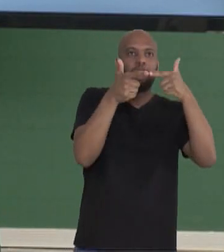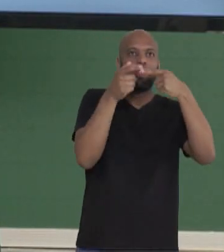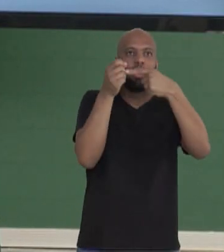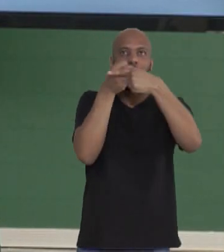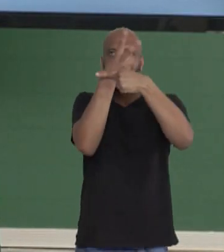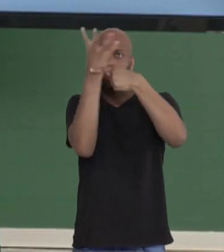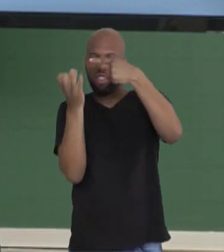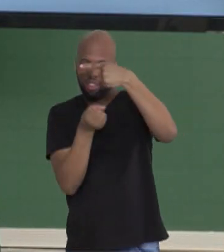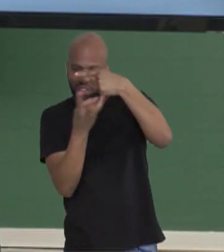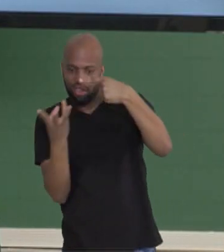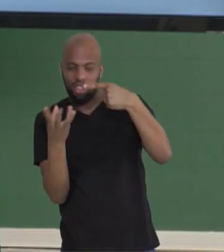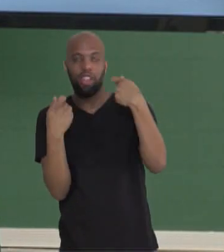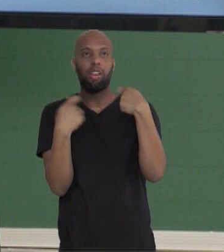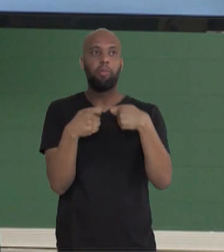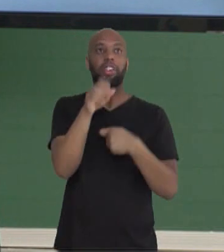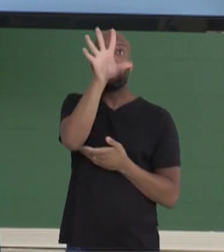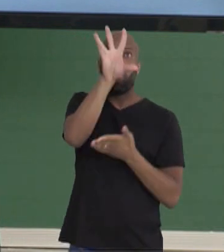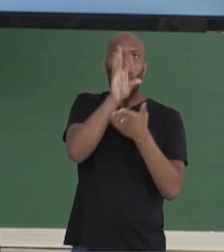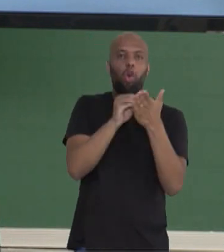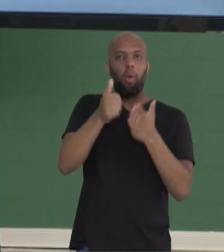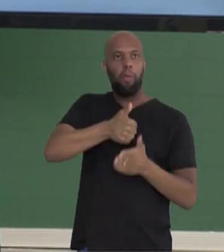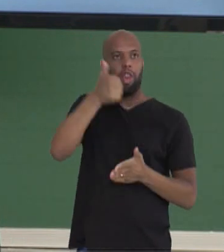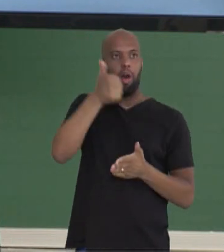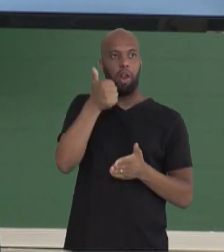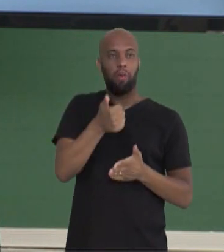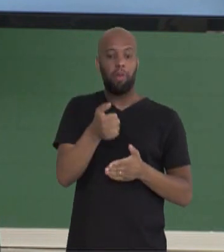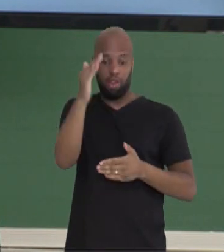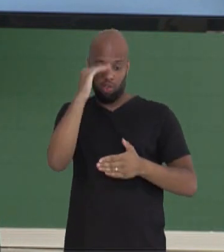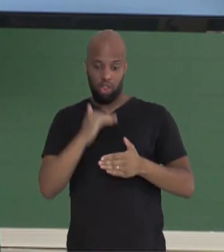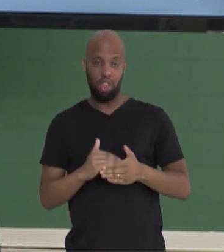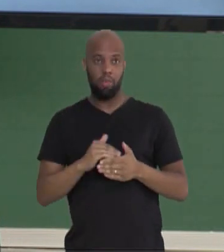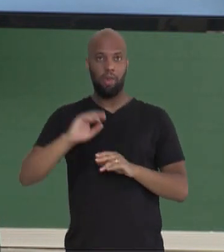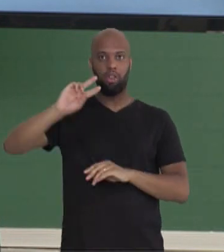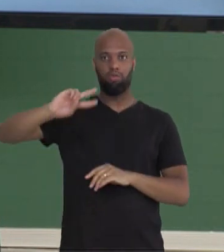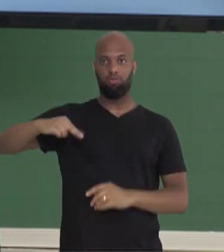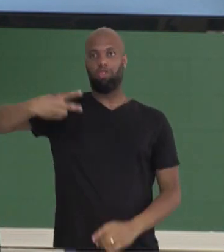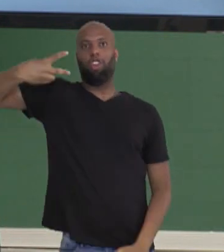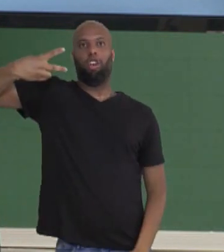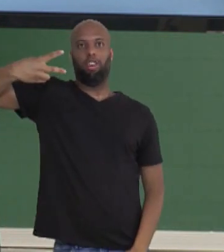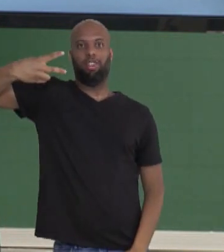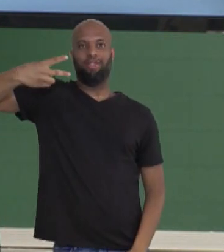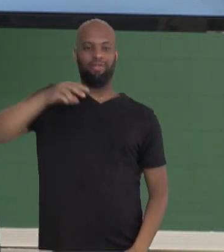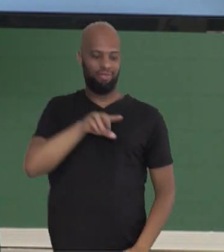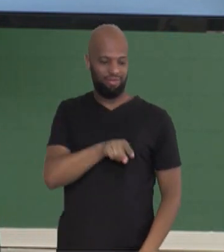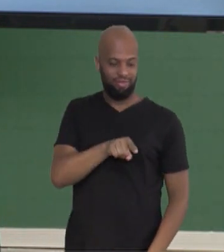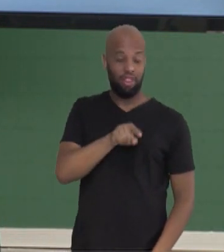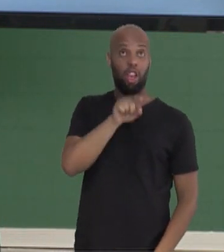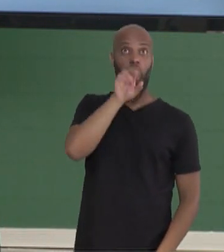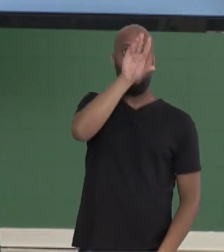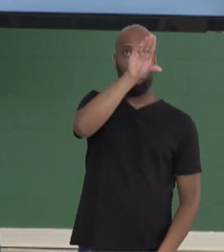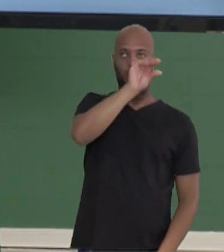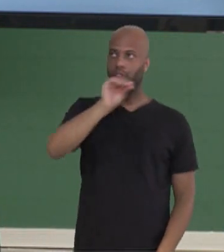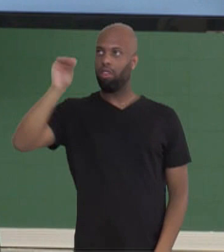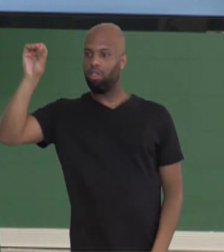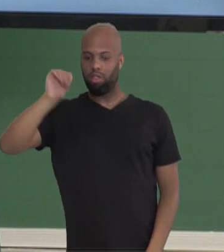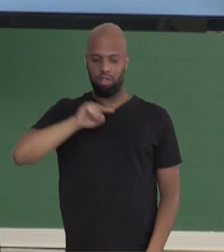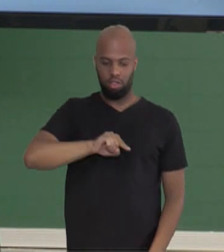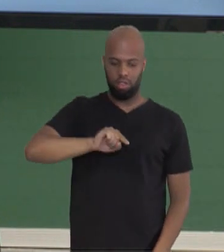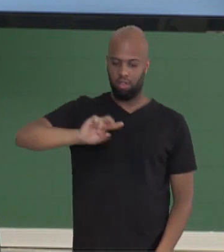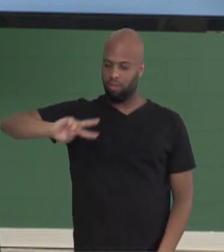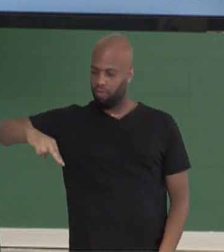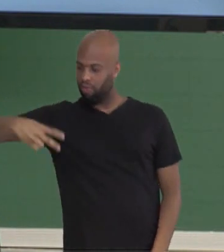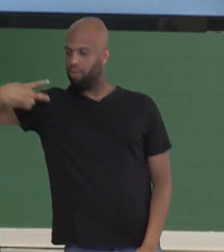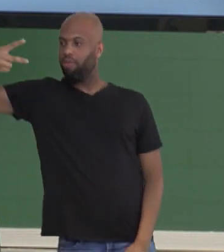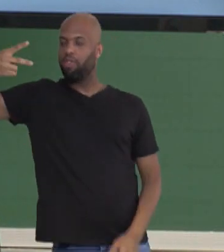primeiro termo e multiplica pelo inverso do segundo, tá? Lá da matemática básica. Então, fazendo a